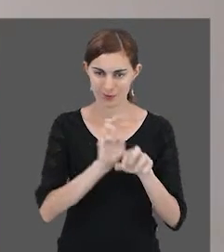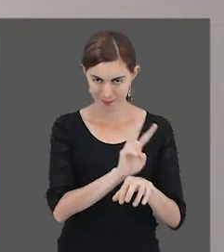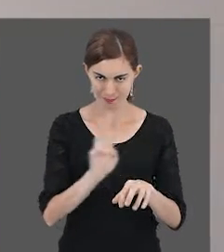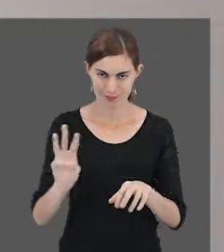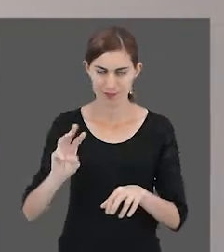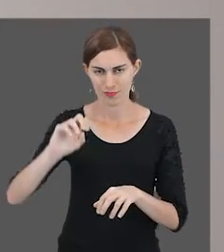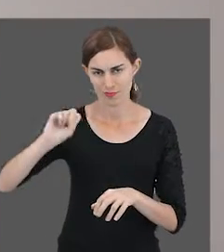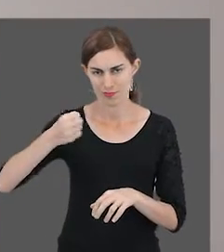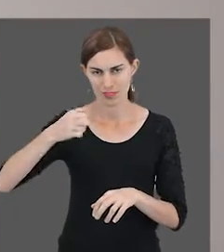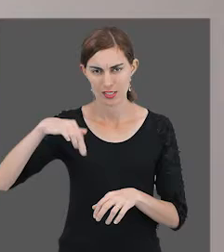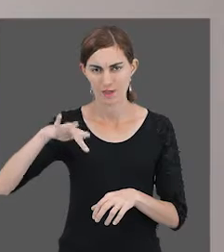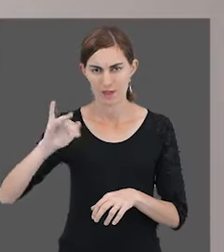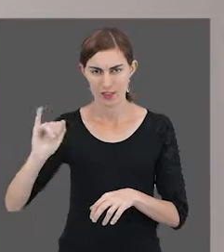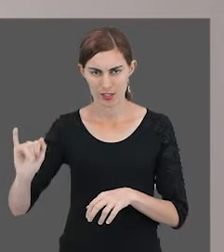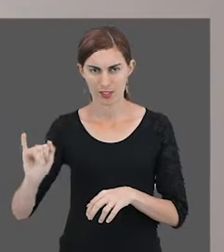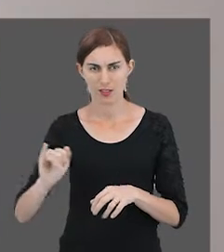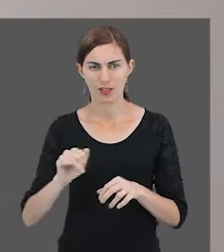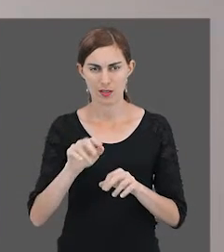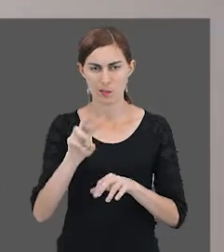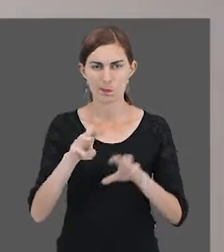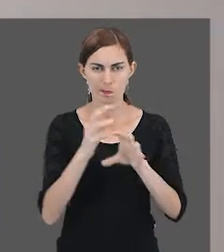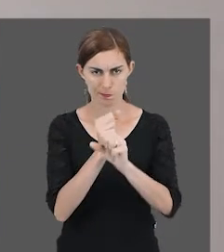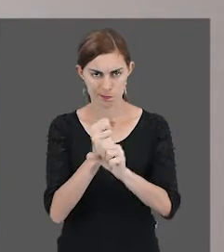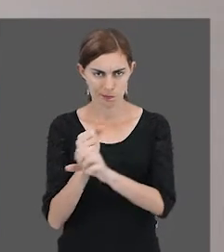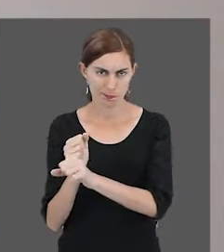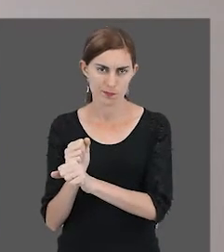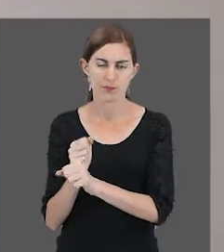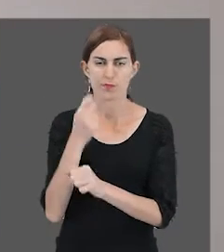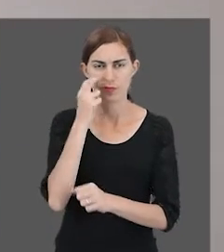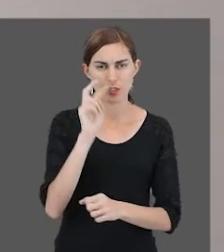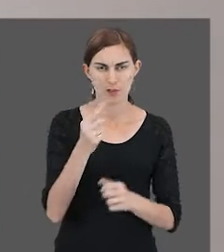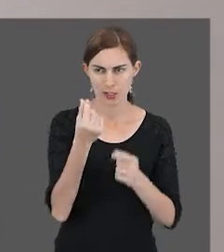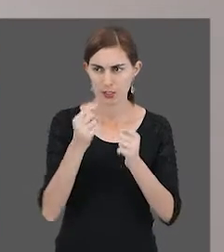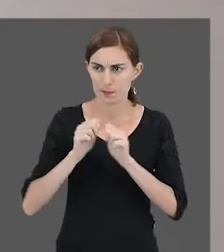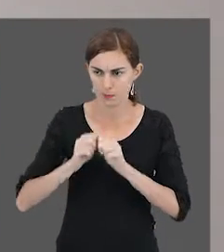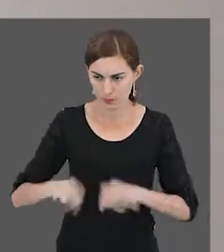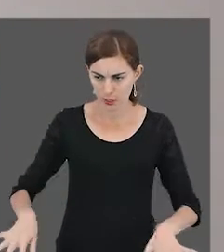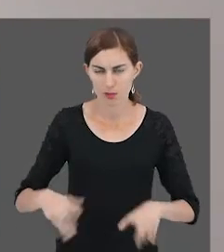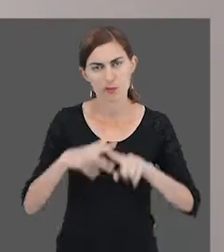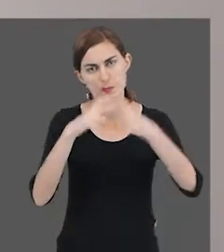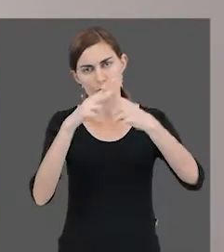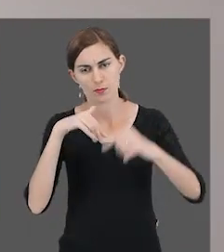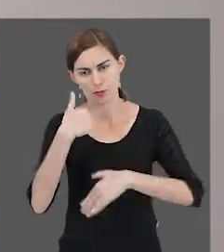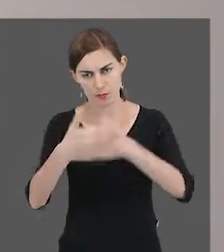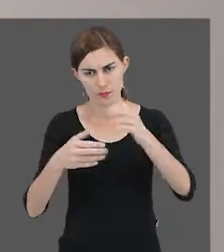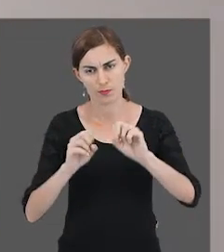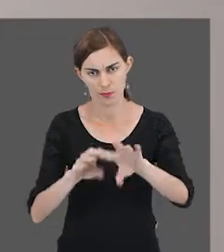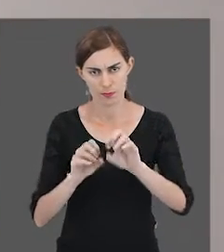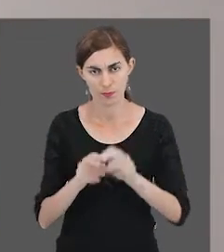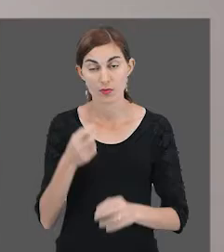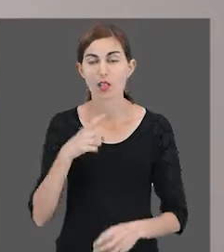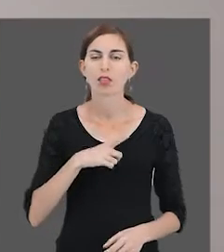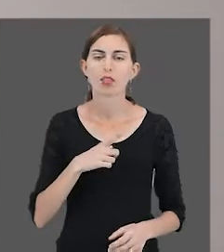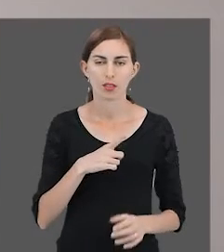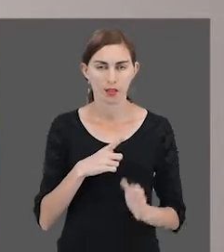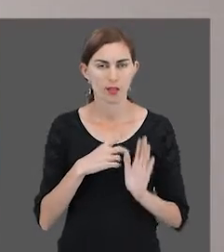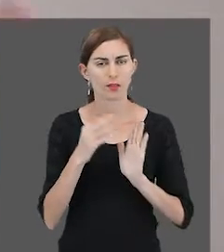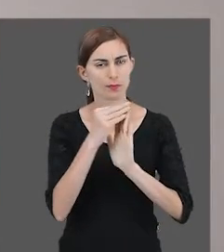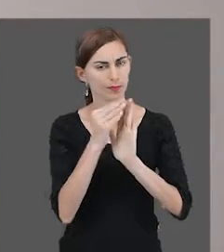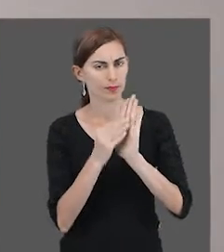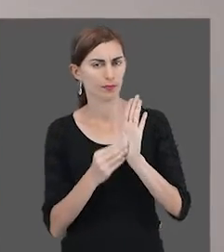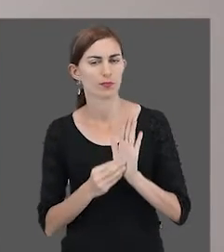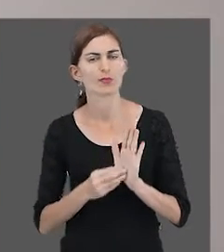Cefaz, você vai ver que lá no balanço, no anexo das despesas com manutenção e desenvolvimento do ensino, vai